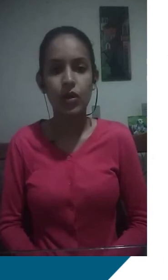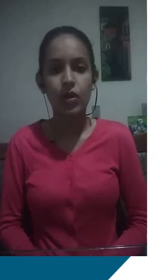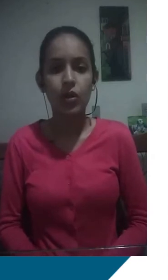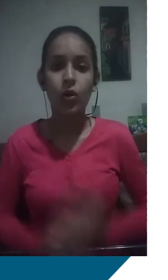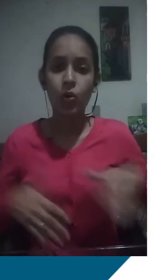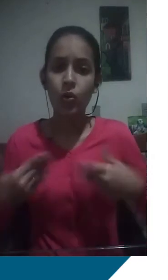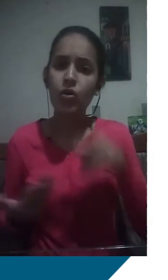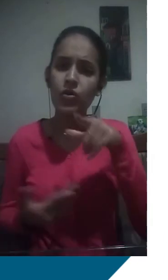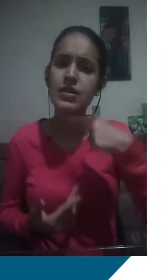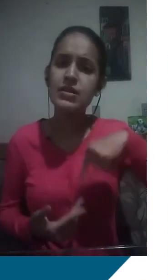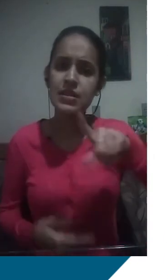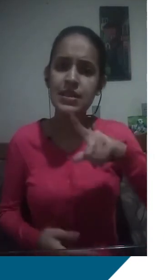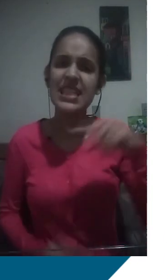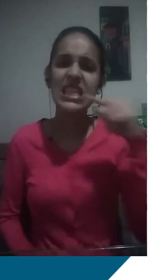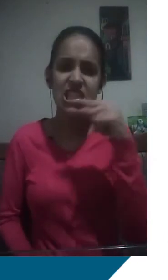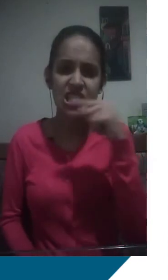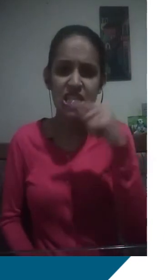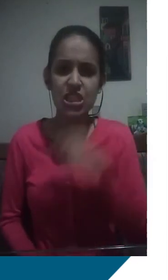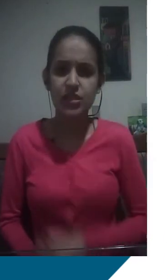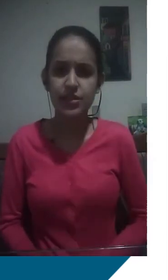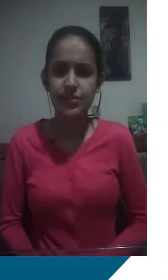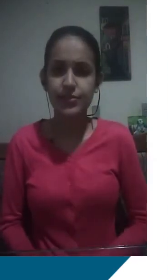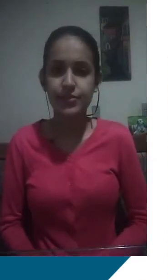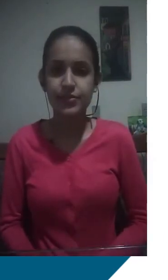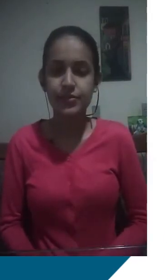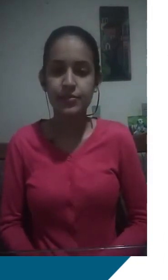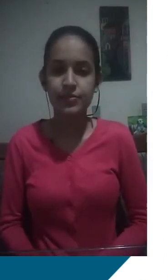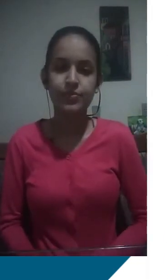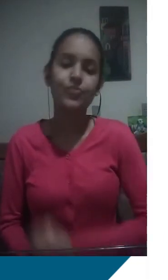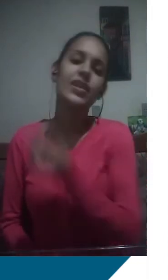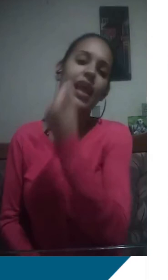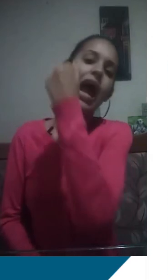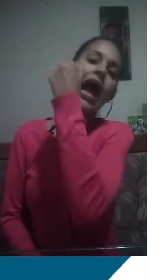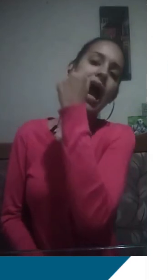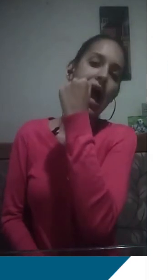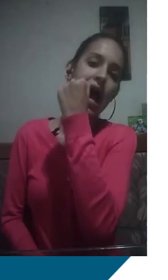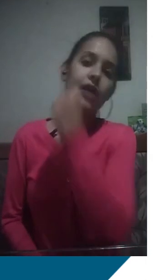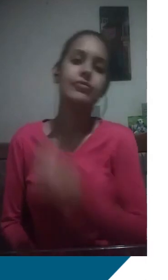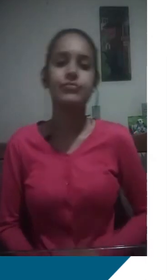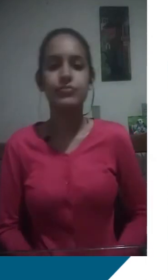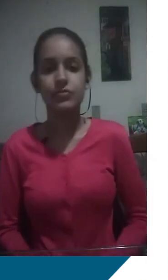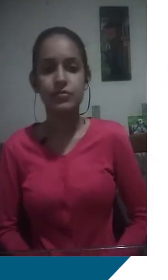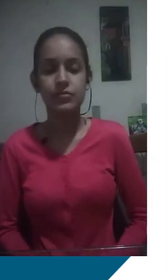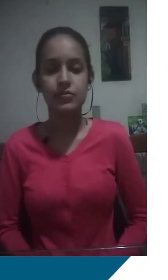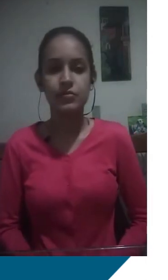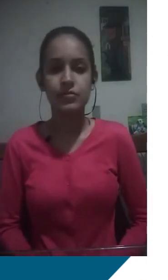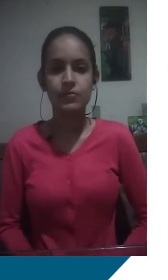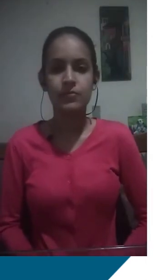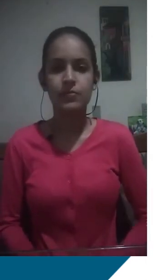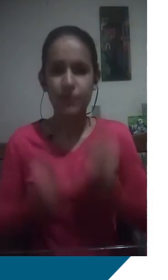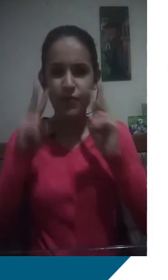acabou de fazer esse trabalho no dentista, gastou um dinheirão para fazer isso aqui, chega em casa, toma aquele copo de